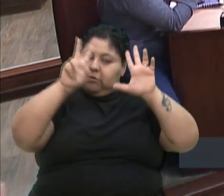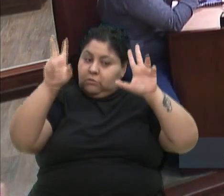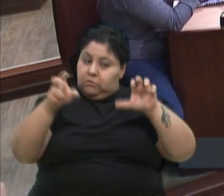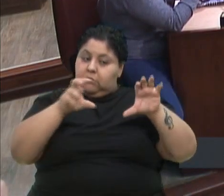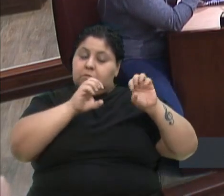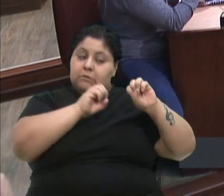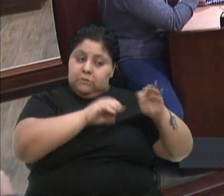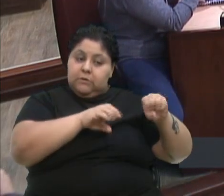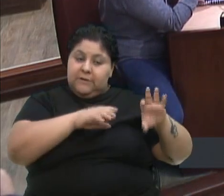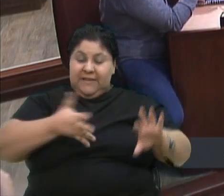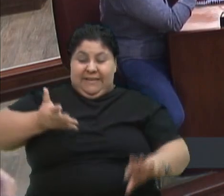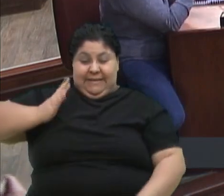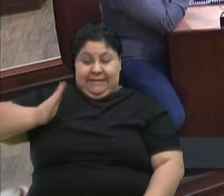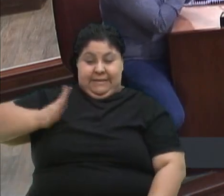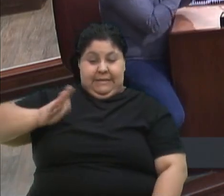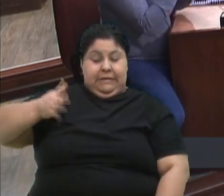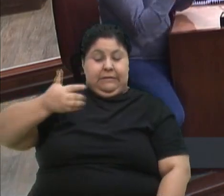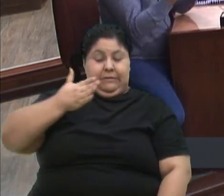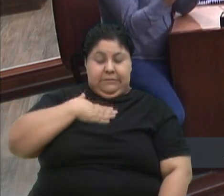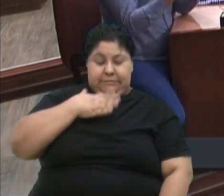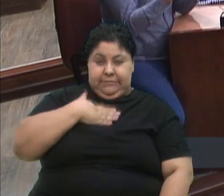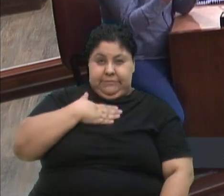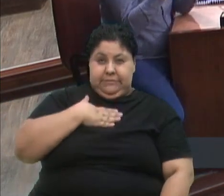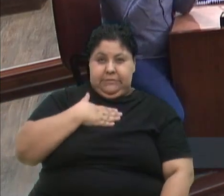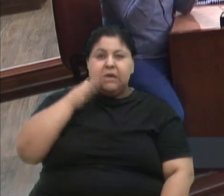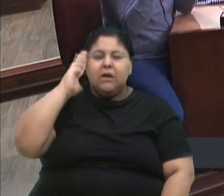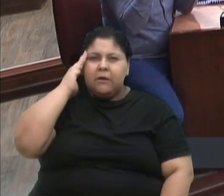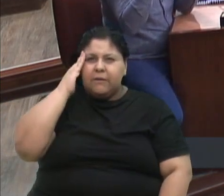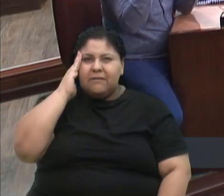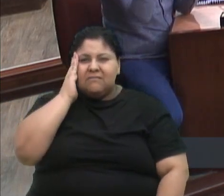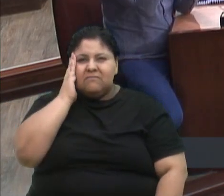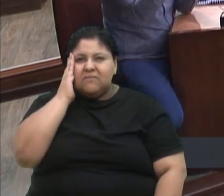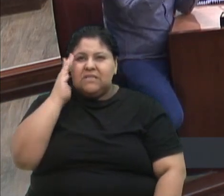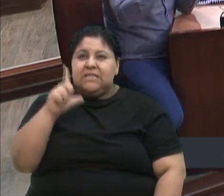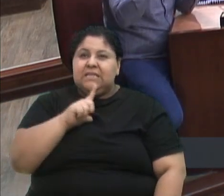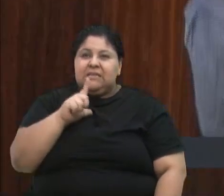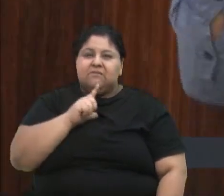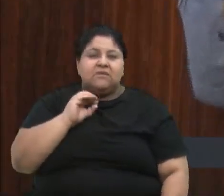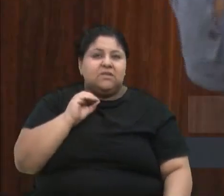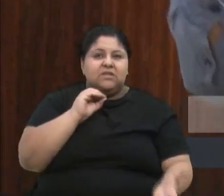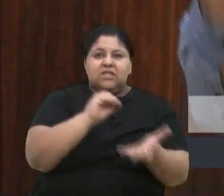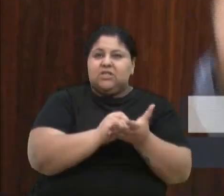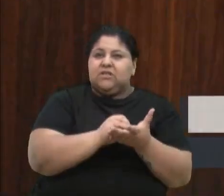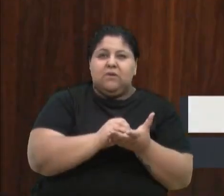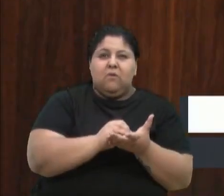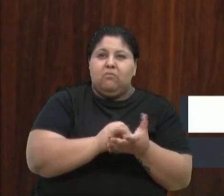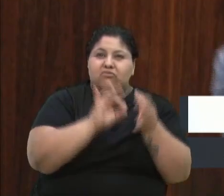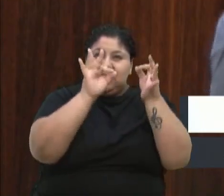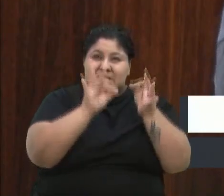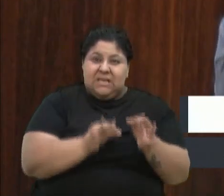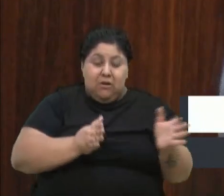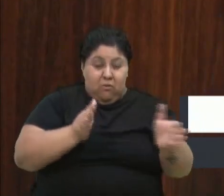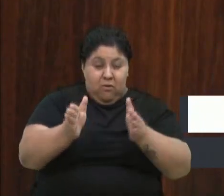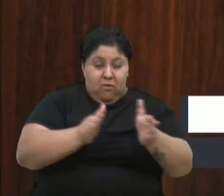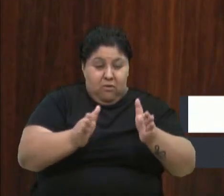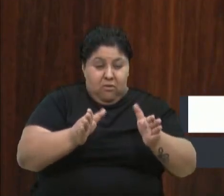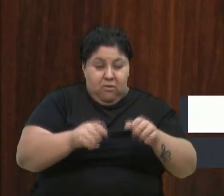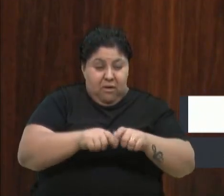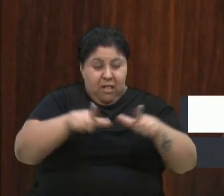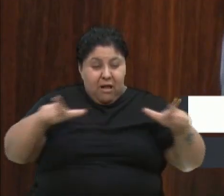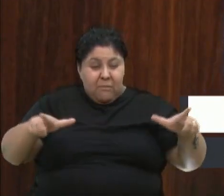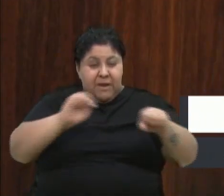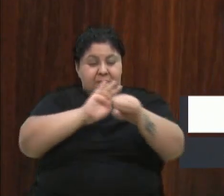licitações aí, que um pouco não dá para direcionar, um pouco não dá para isso, um pouco não dá para aquilo, mas se faz bem para a comunidade, se faz bem